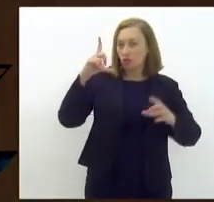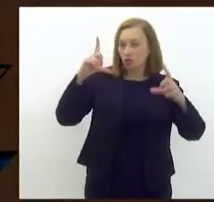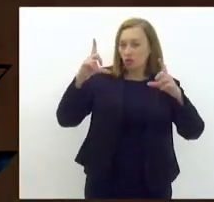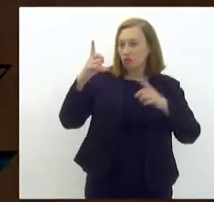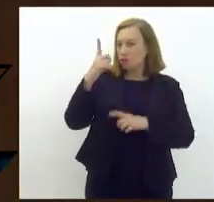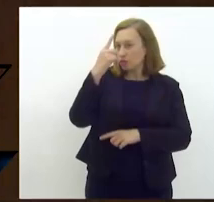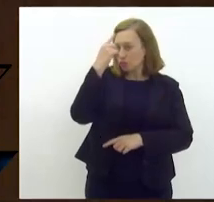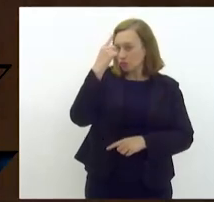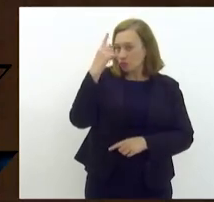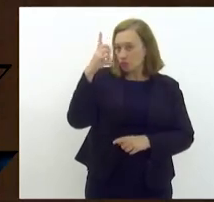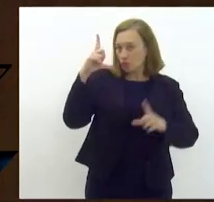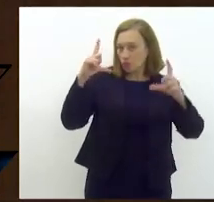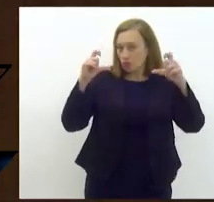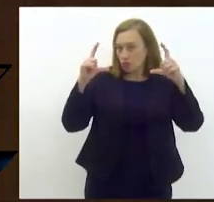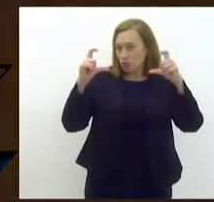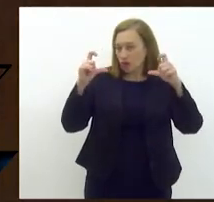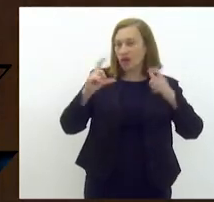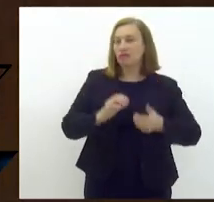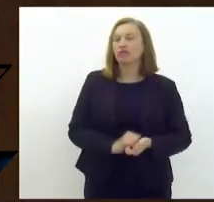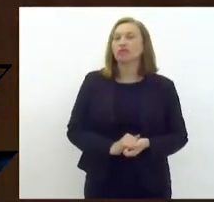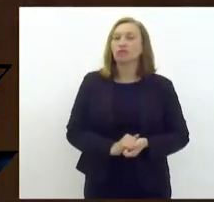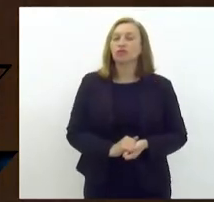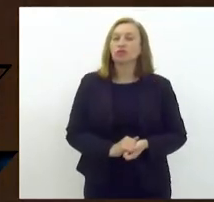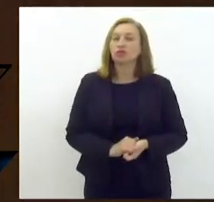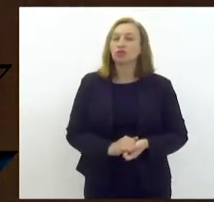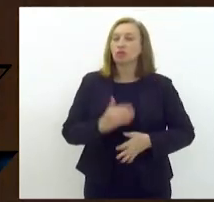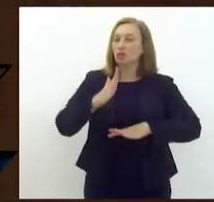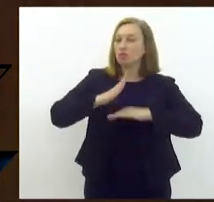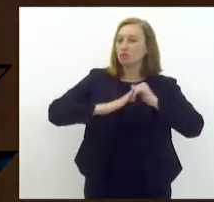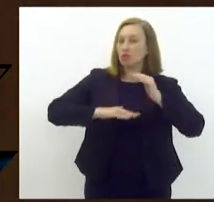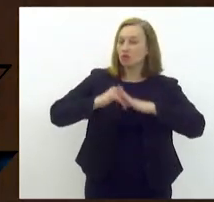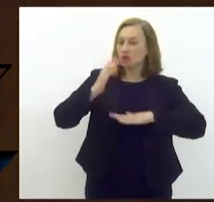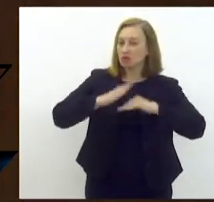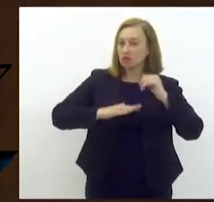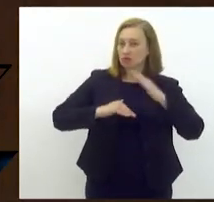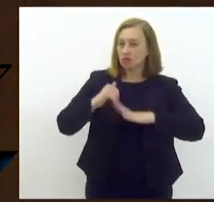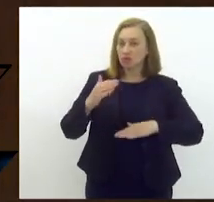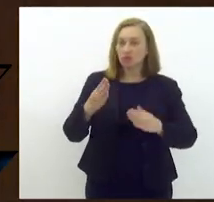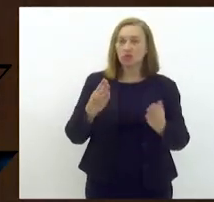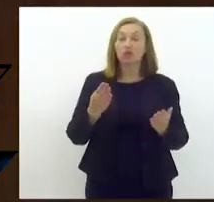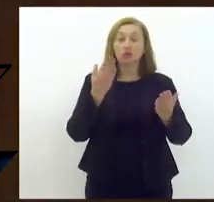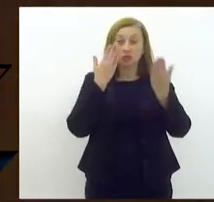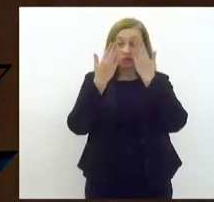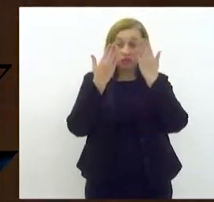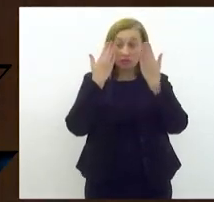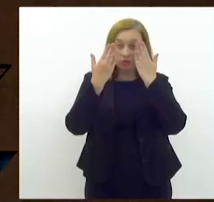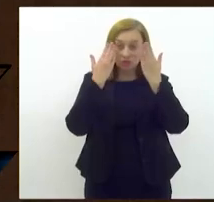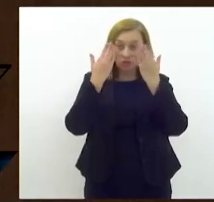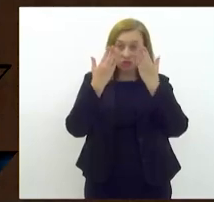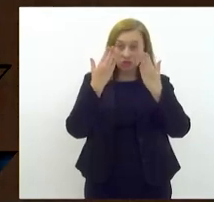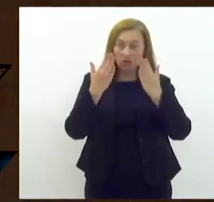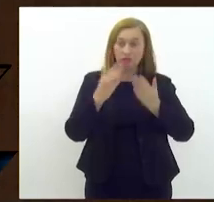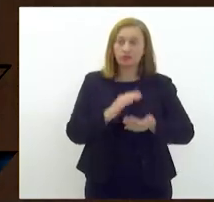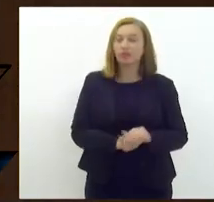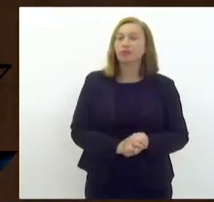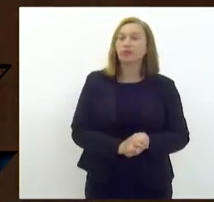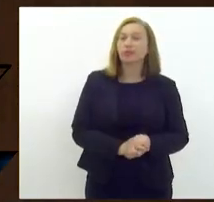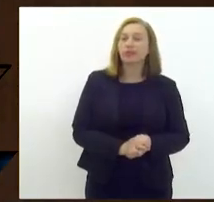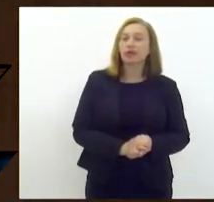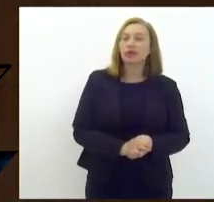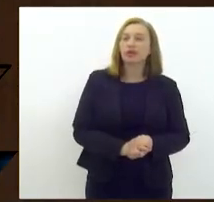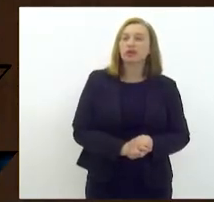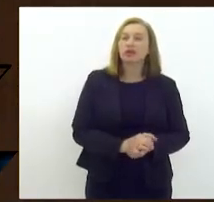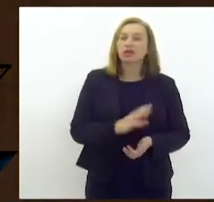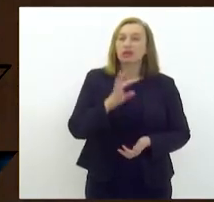contará com uma especialista em psicologia do testemunho a senhora Lilian Stein é